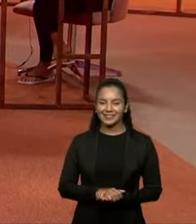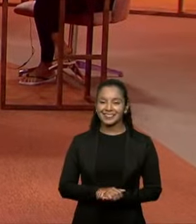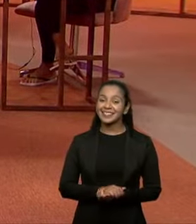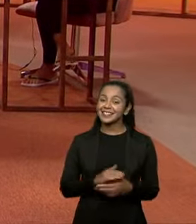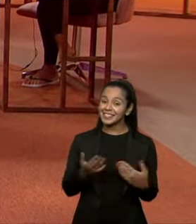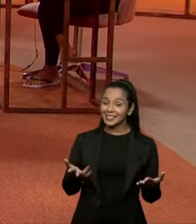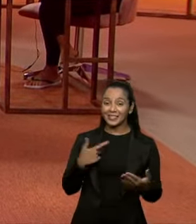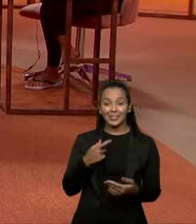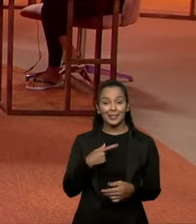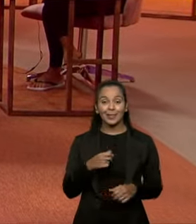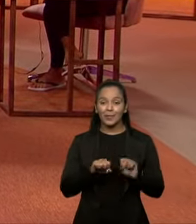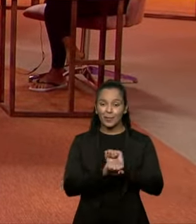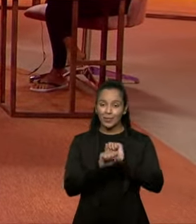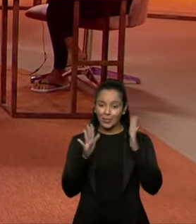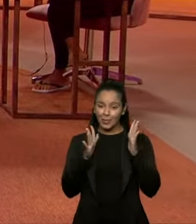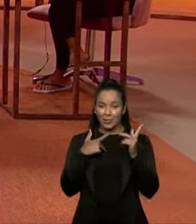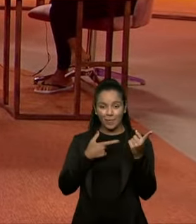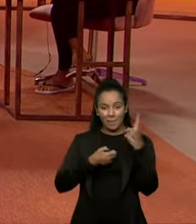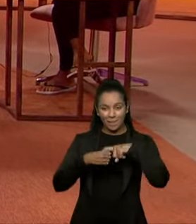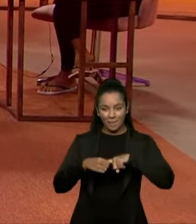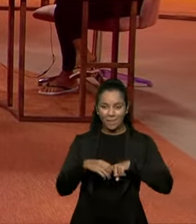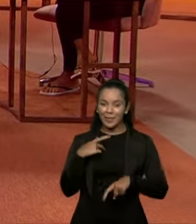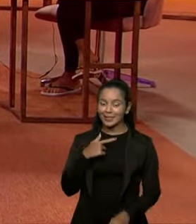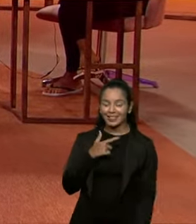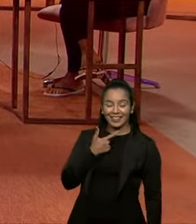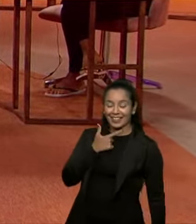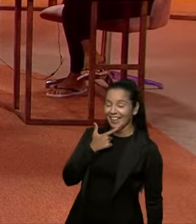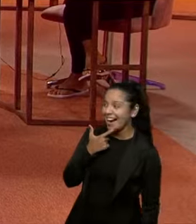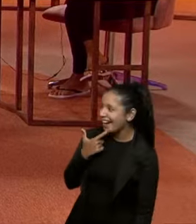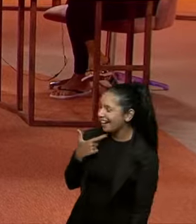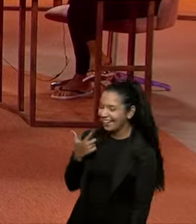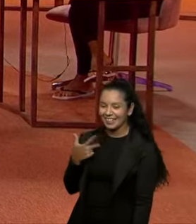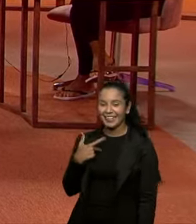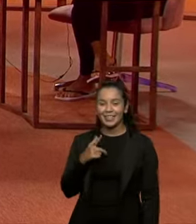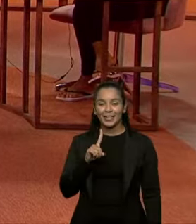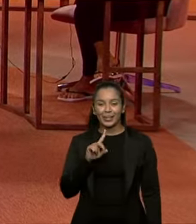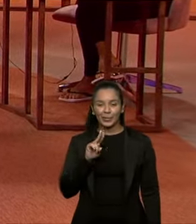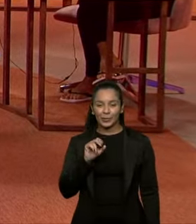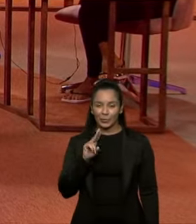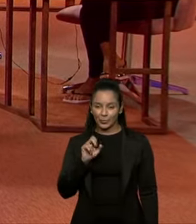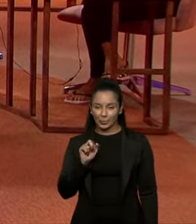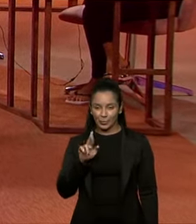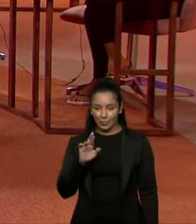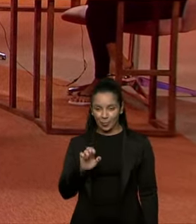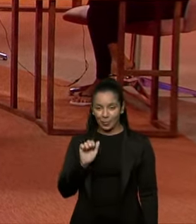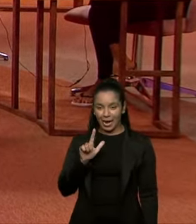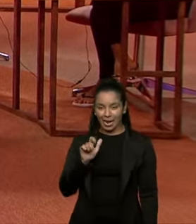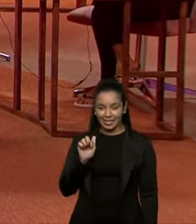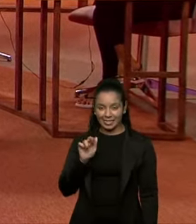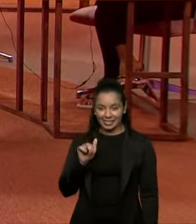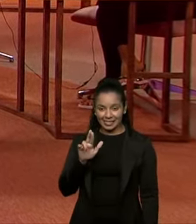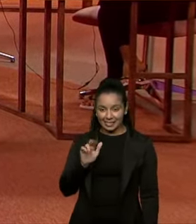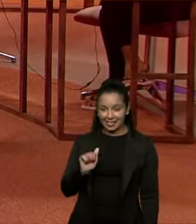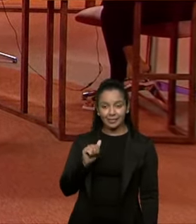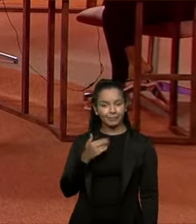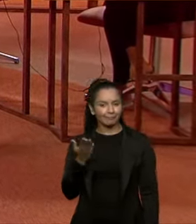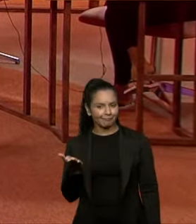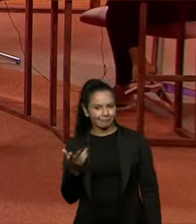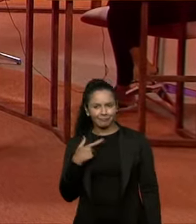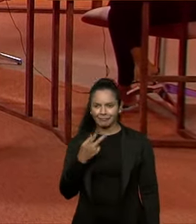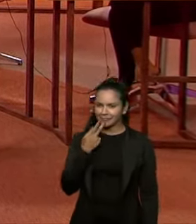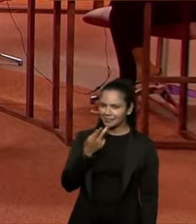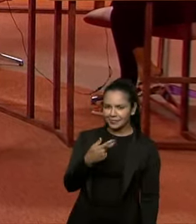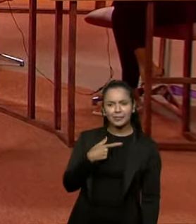Gente, o Sem Censura tá de volta e a gente tá aqui as gargalhadas. Com esse Dudu Nobre, com essa Alessandra Maestri, com essa daqui, vou te falar, gente.